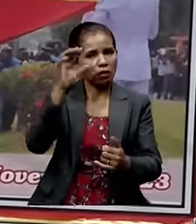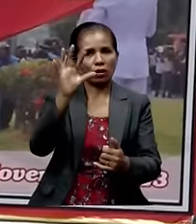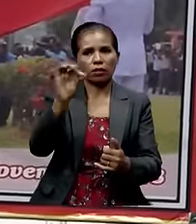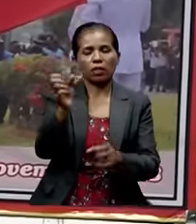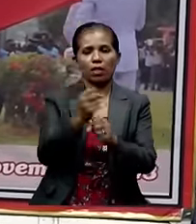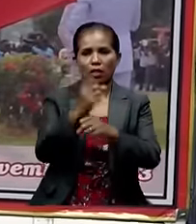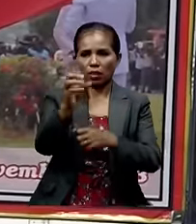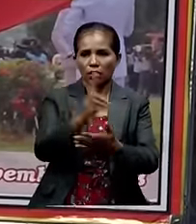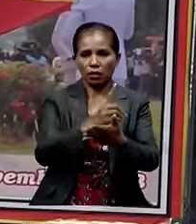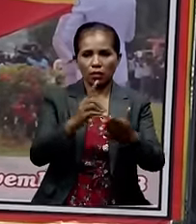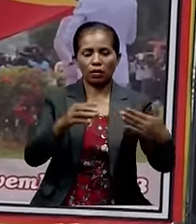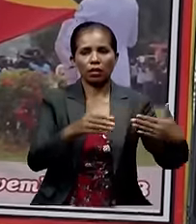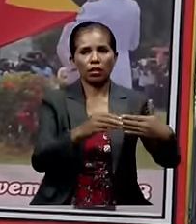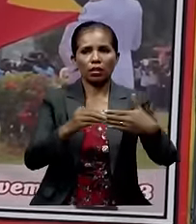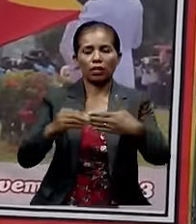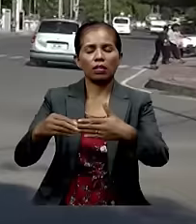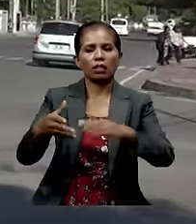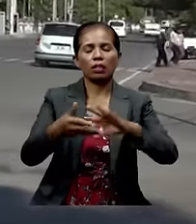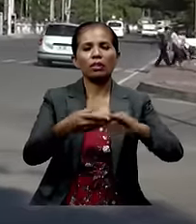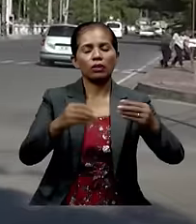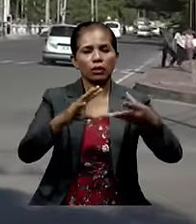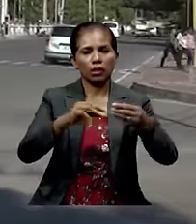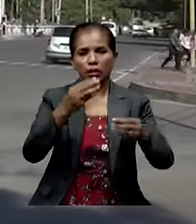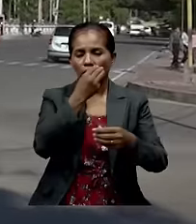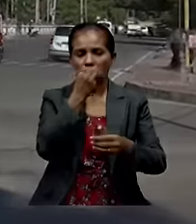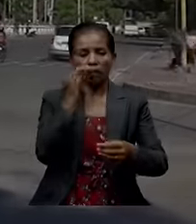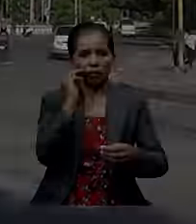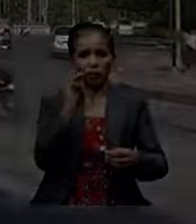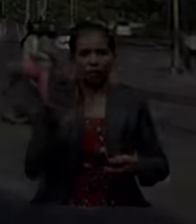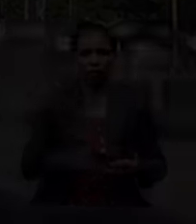discriminação ba líder histórico Maria Alcatiri. Equipa cobertura, GMN.